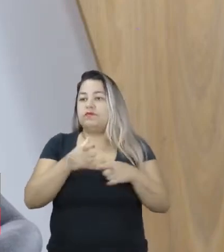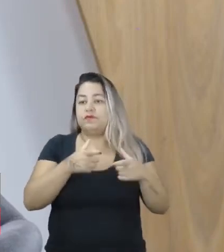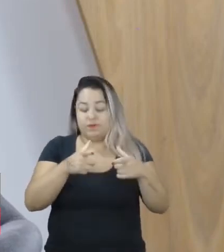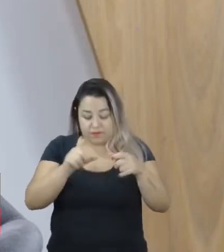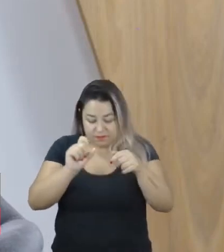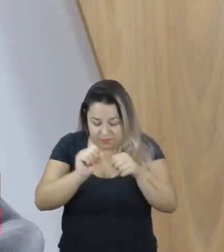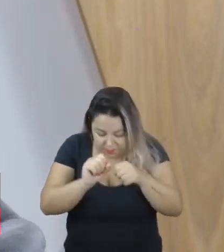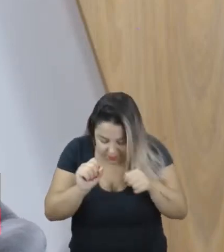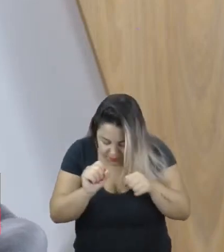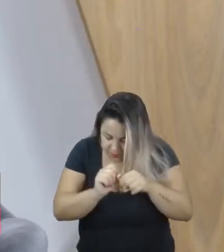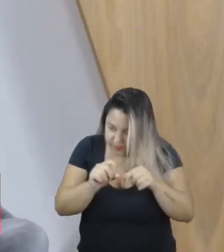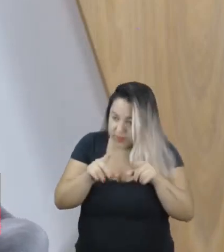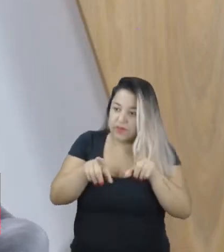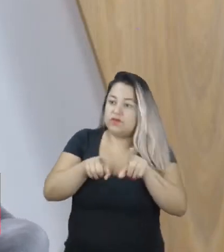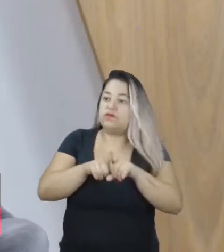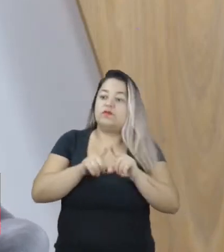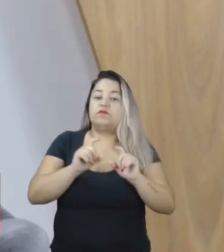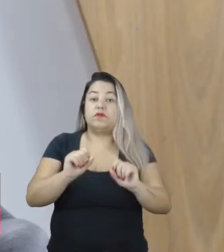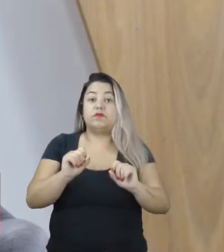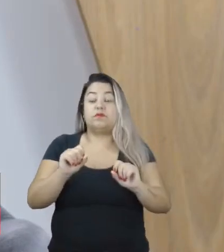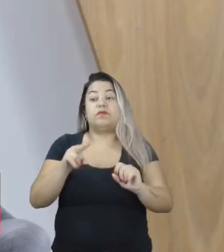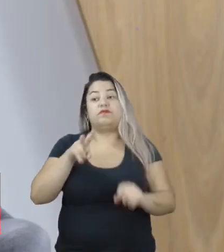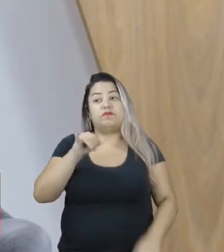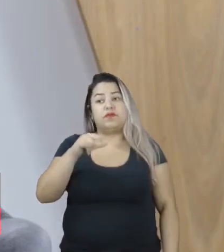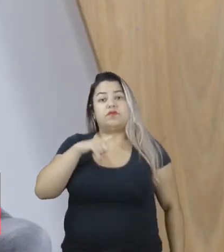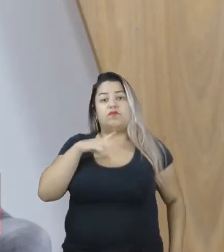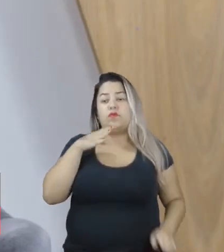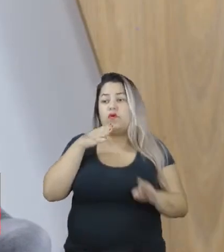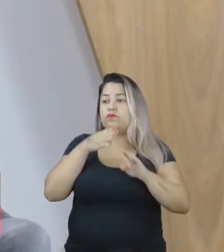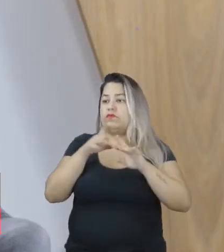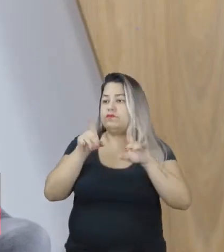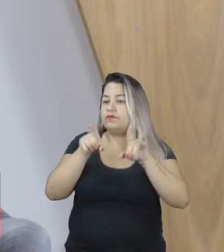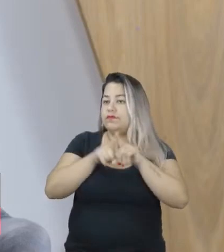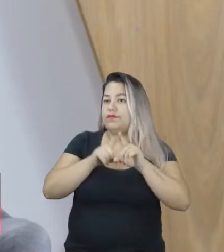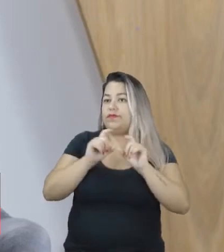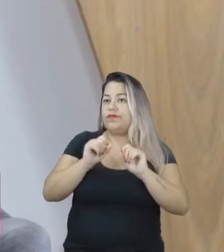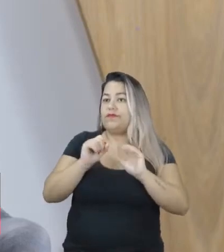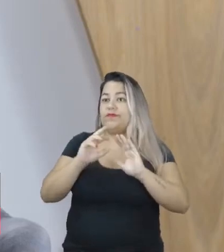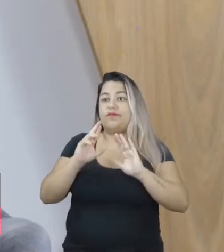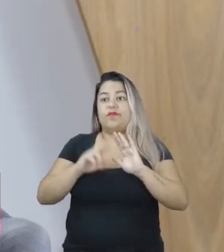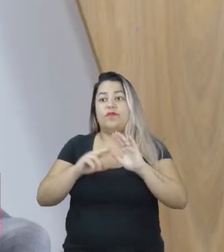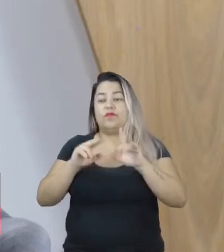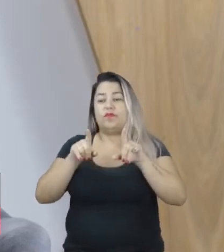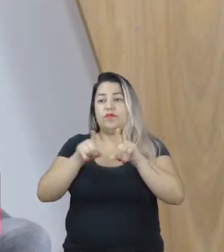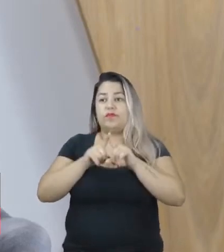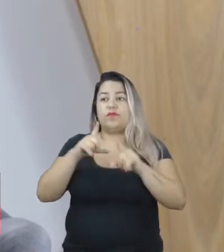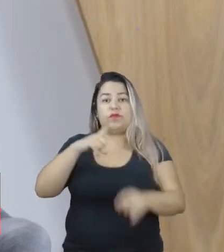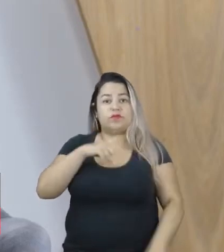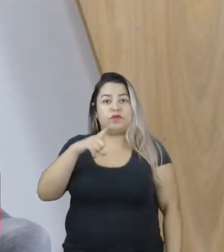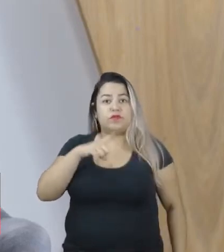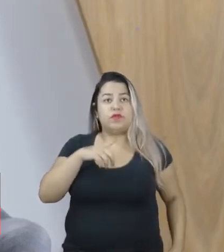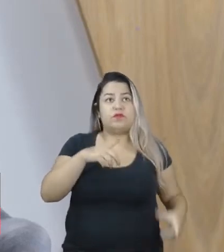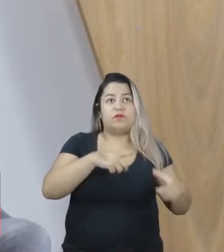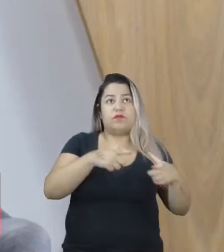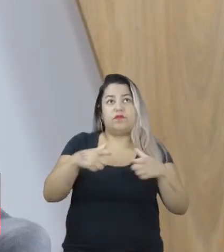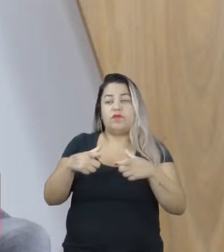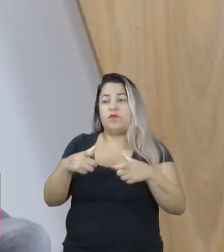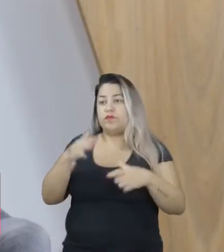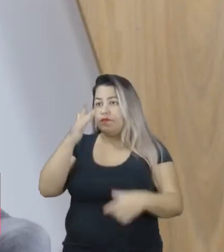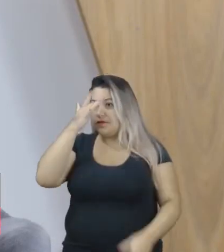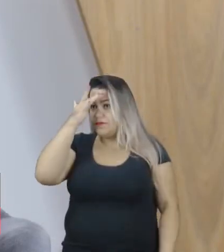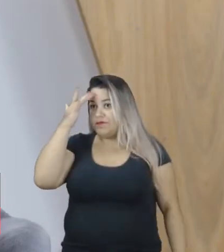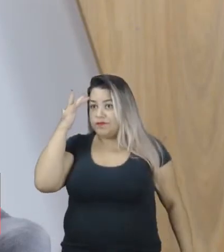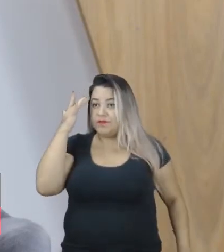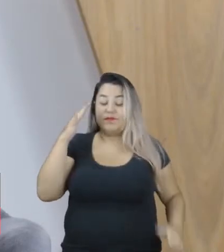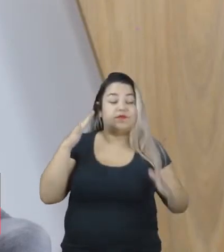seus equipamentos. E ele vai ter um foco muito grande em regularização fundiária, porque a gente tem pessoas morando em áreas da